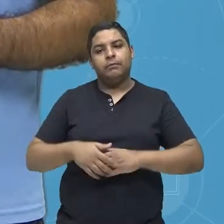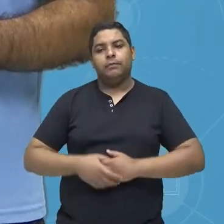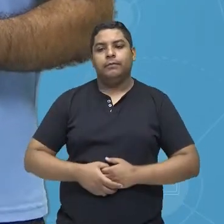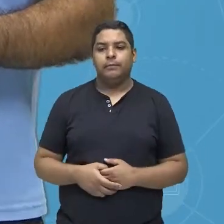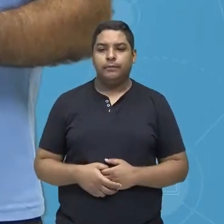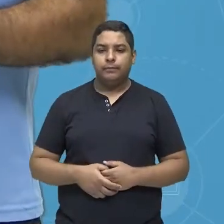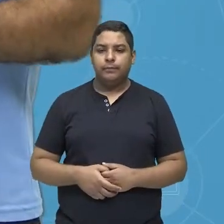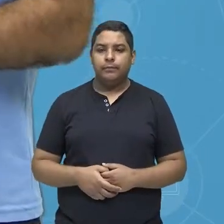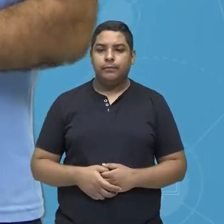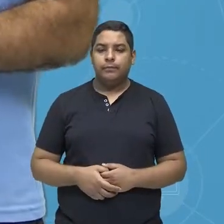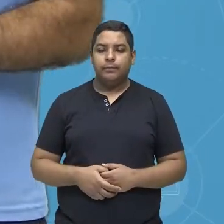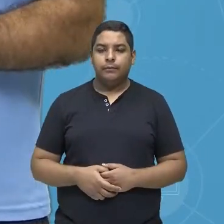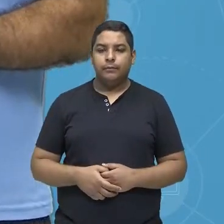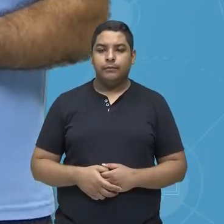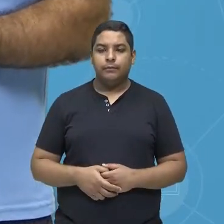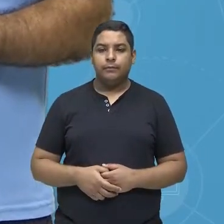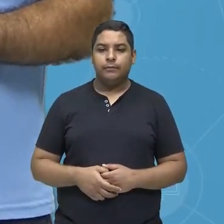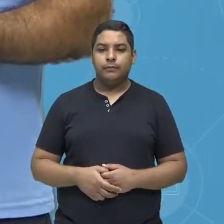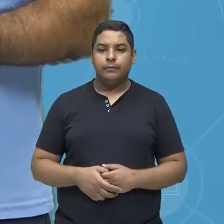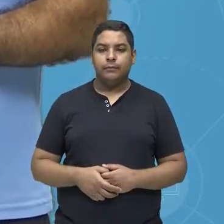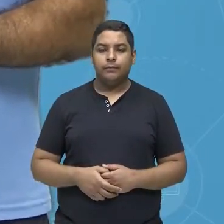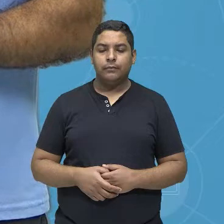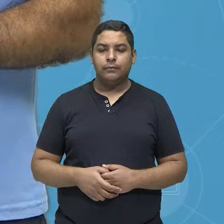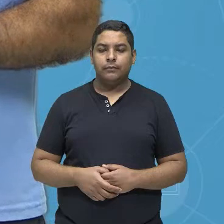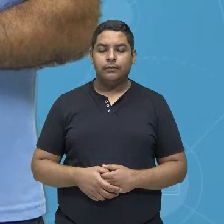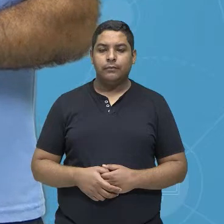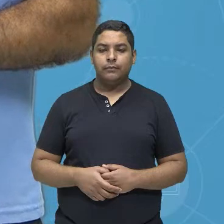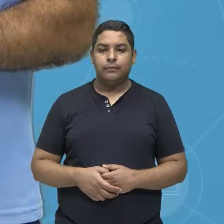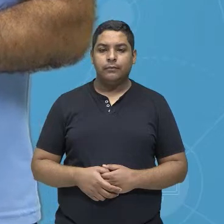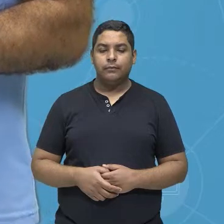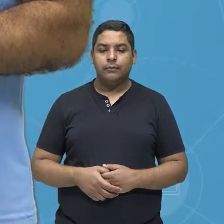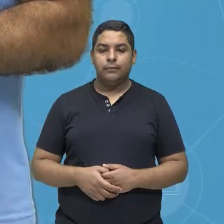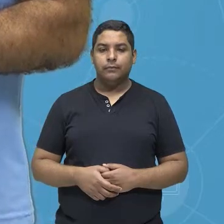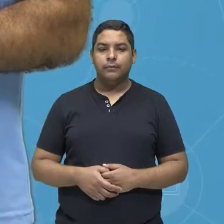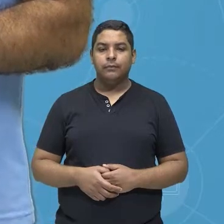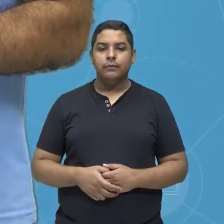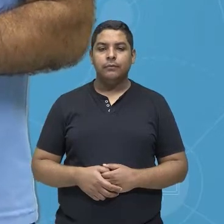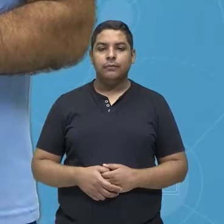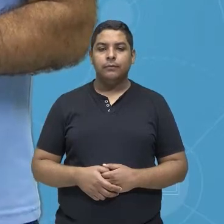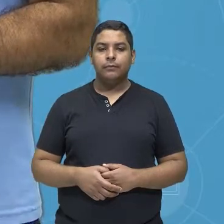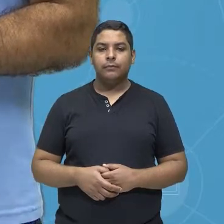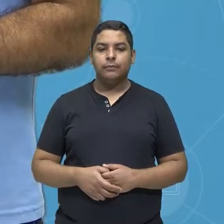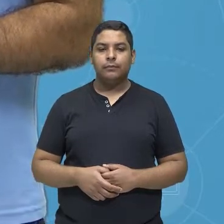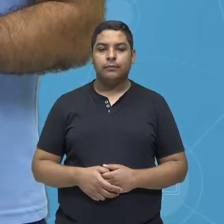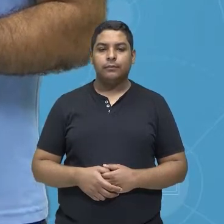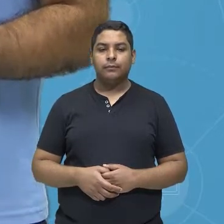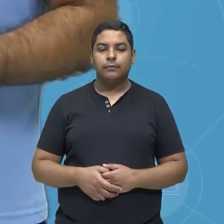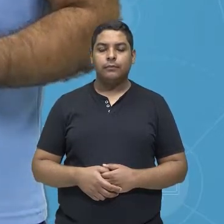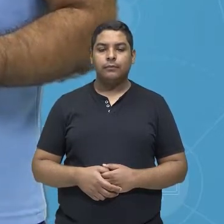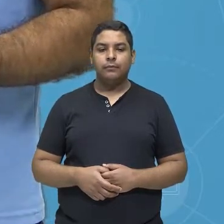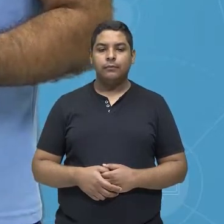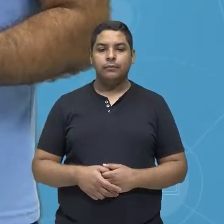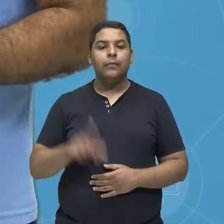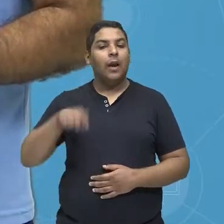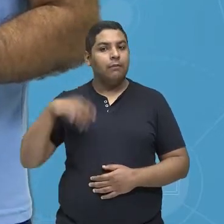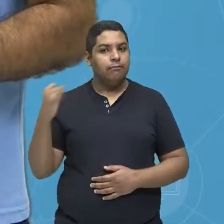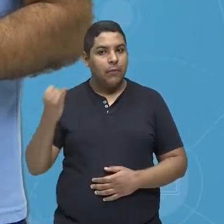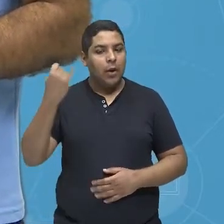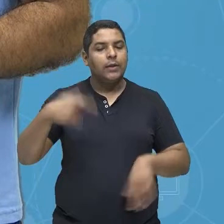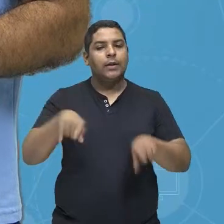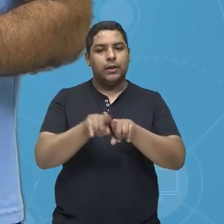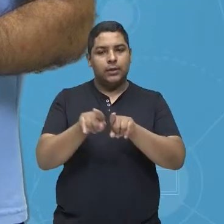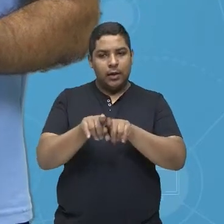torre. Depois nós temos aí a próxima peça, que também tem uma importância muito grande, que é o